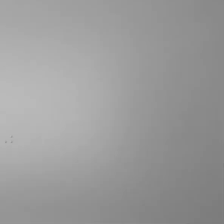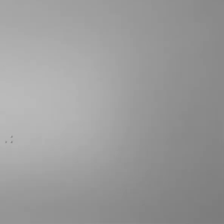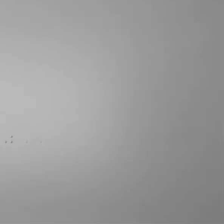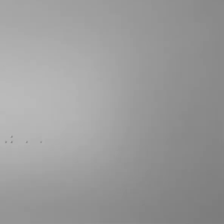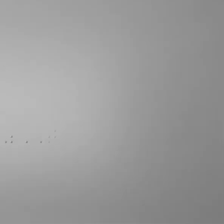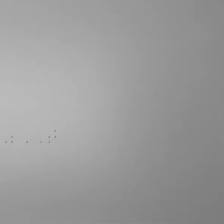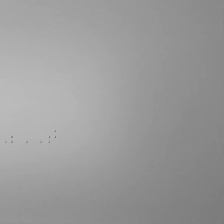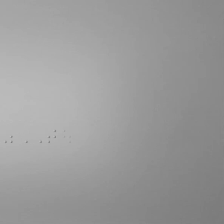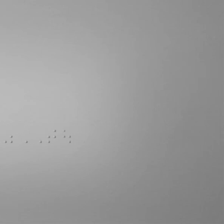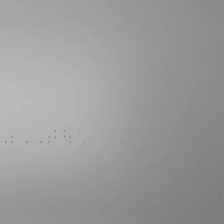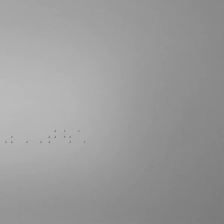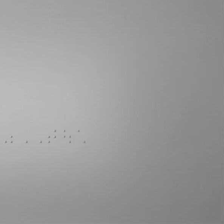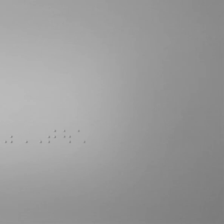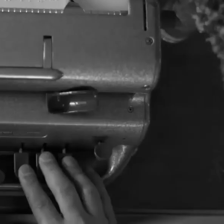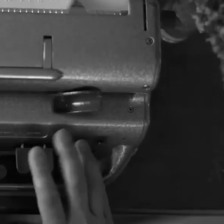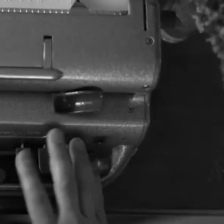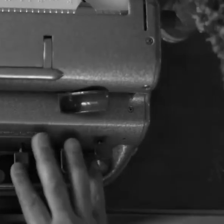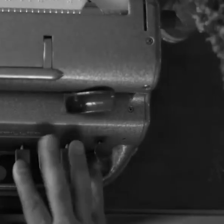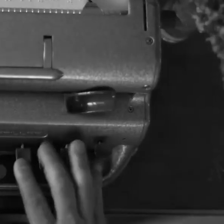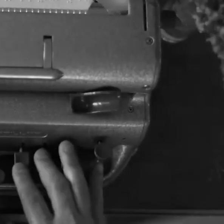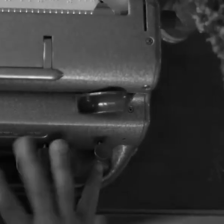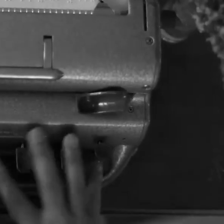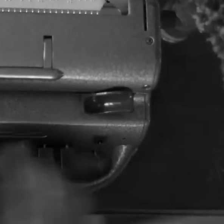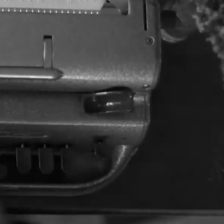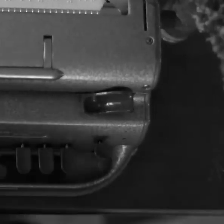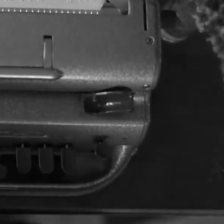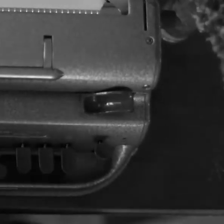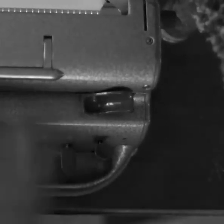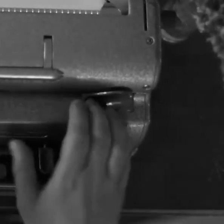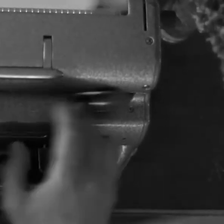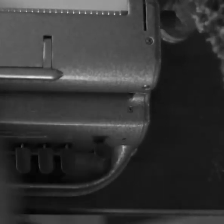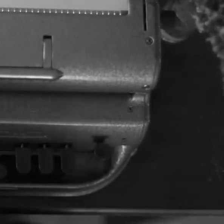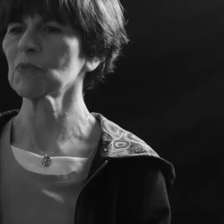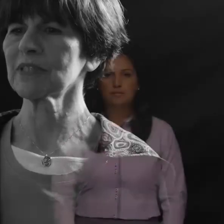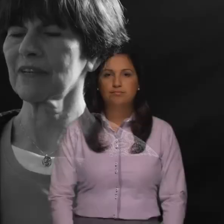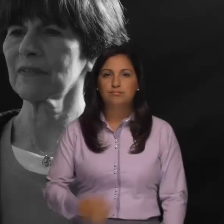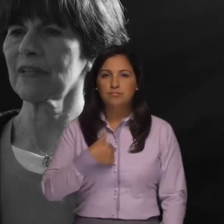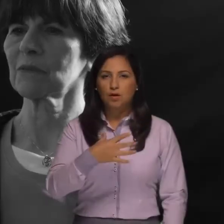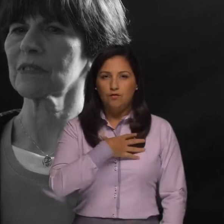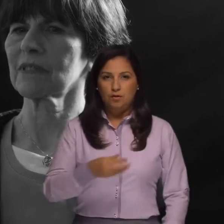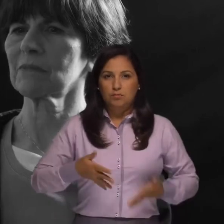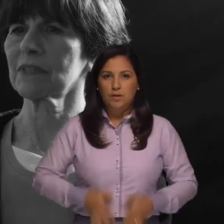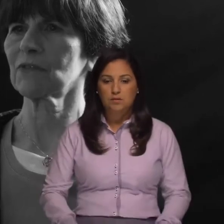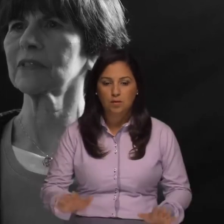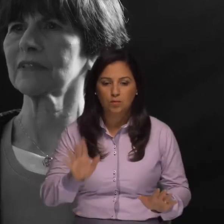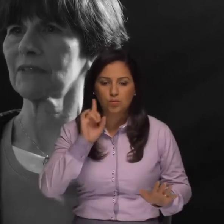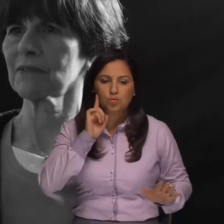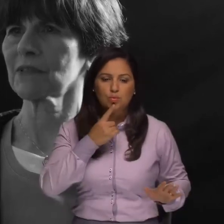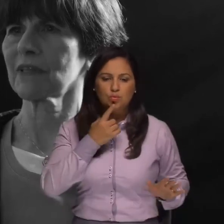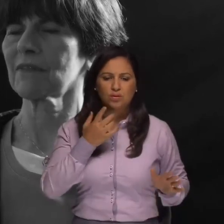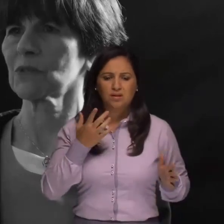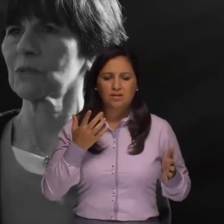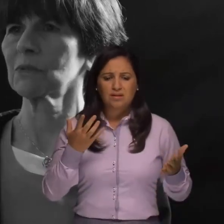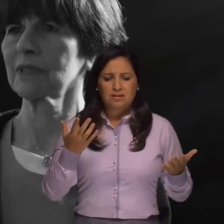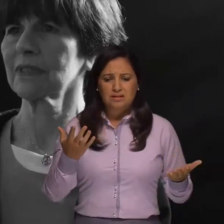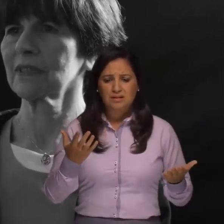James James nasceu surdo e já era difícil